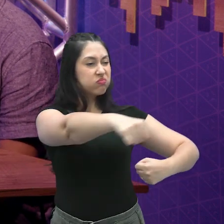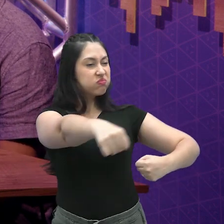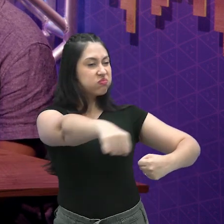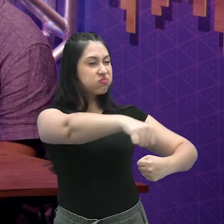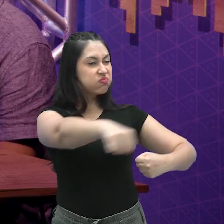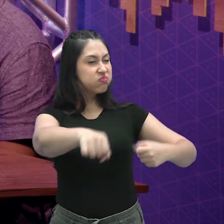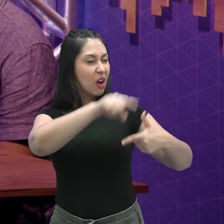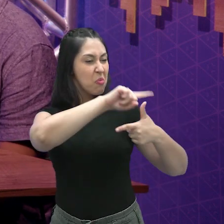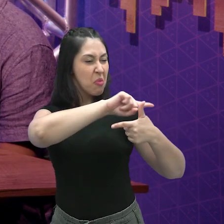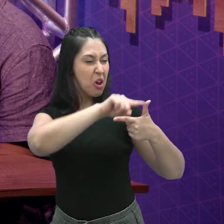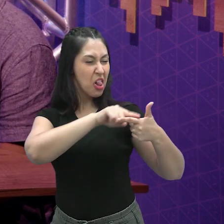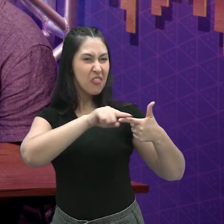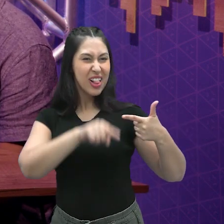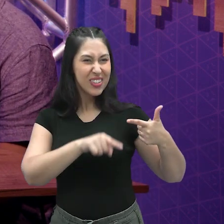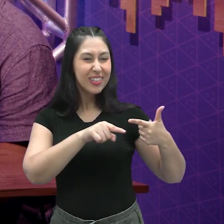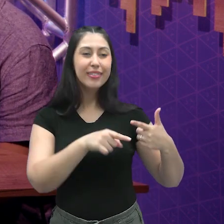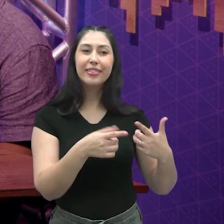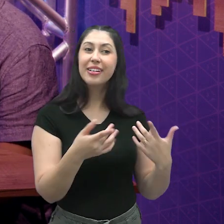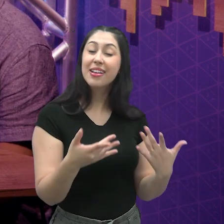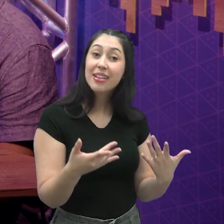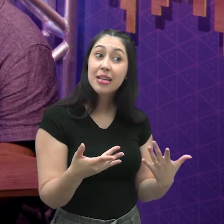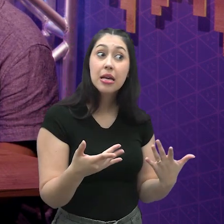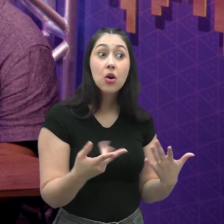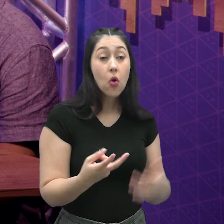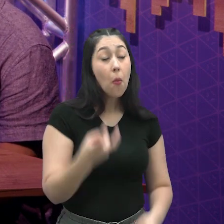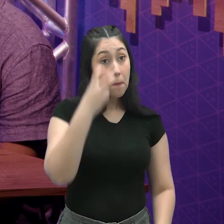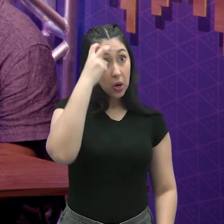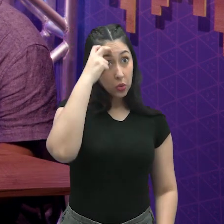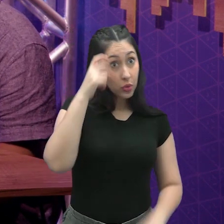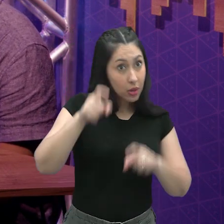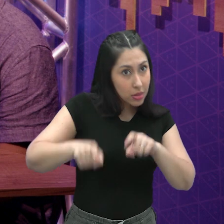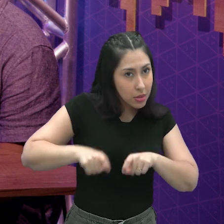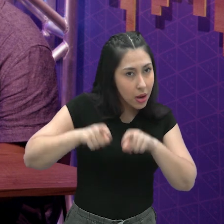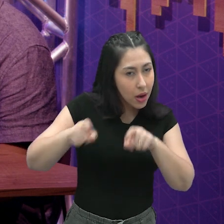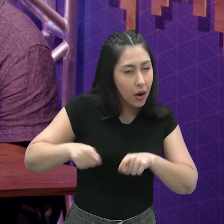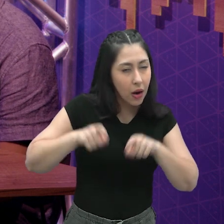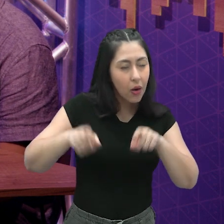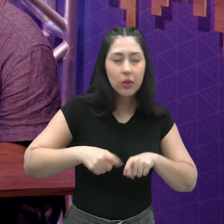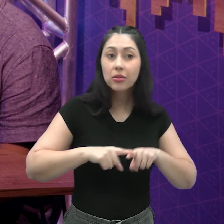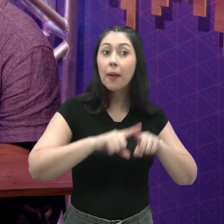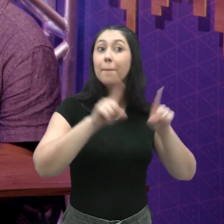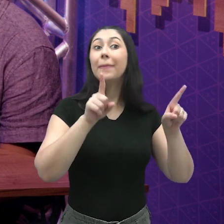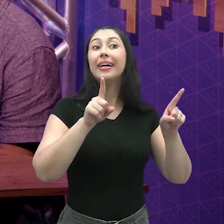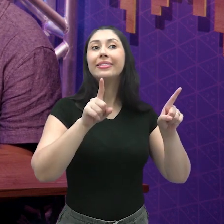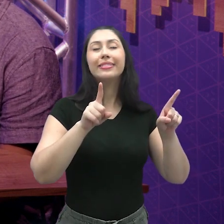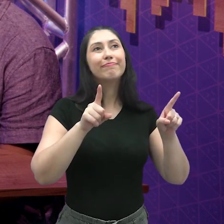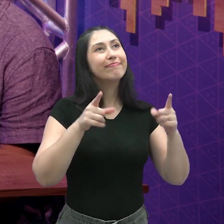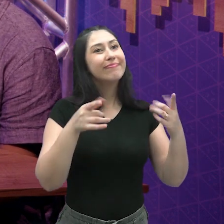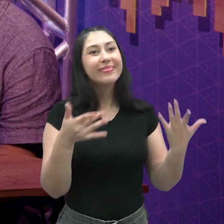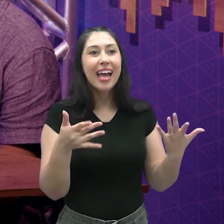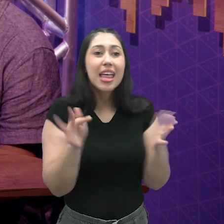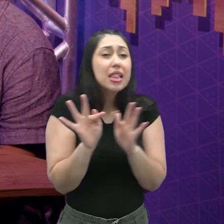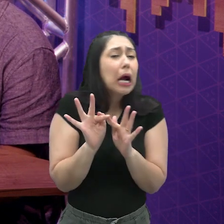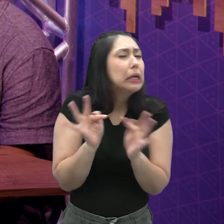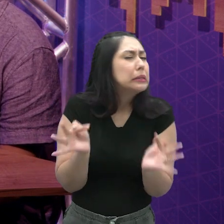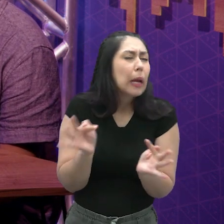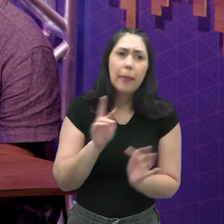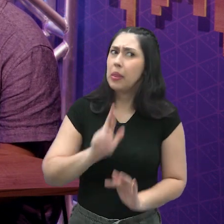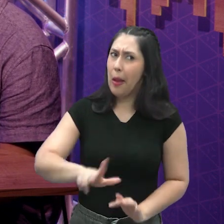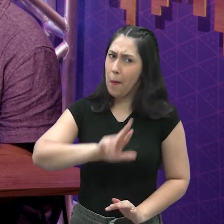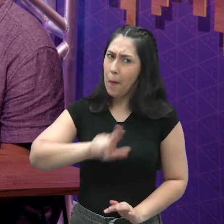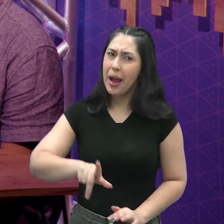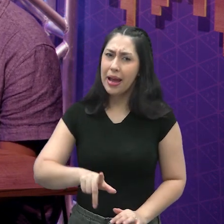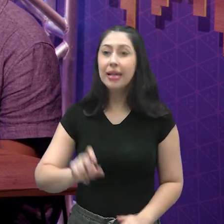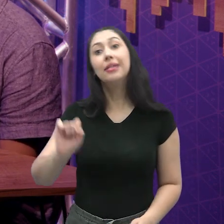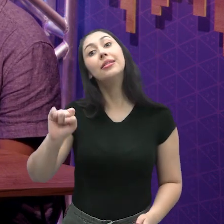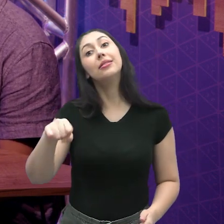sobre 4x4, que não deixa de ser uma cultura sertaneja, mas que não é música, que não é moda de